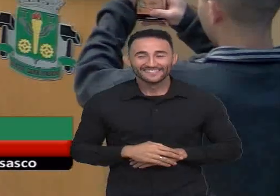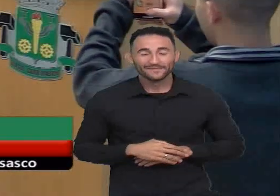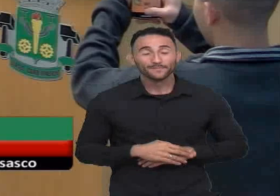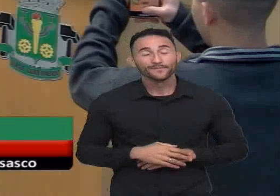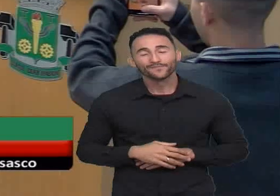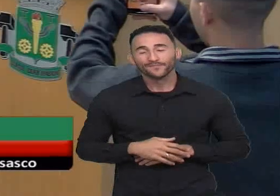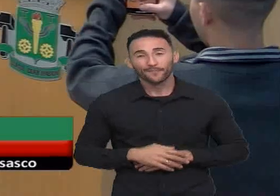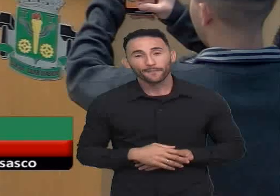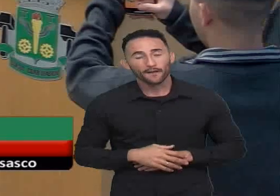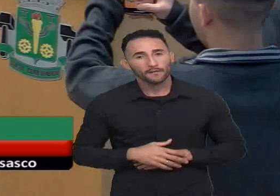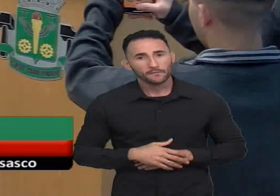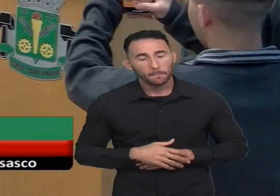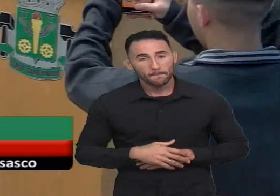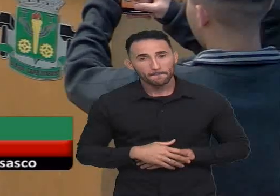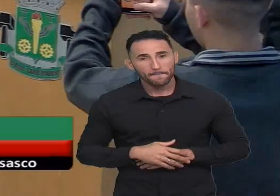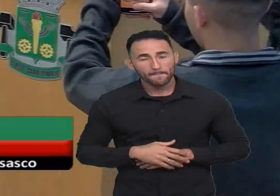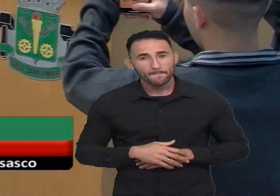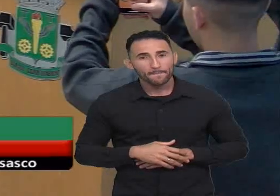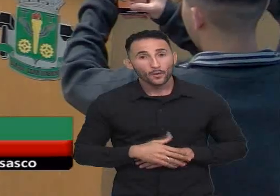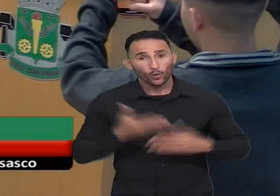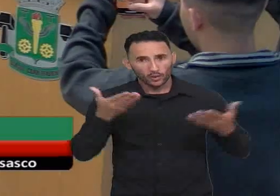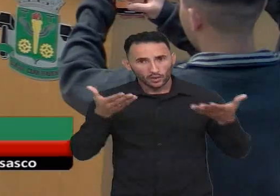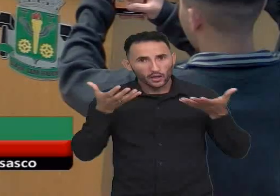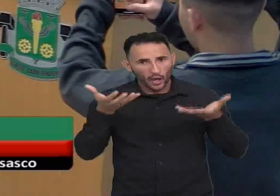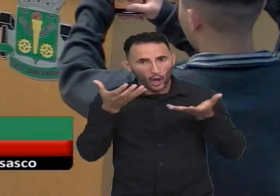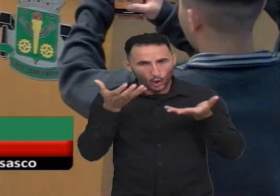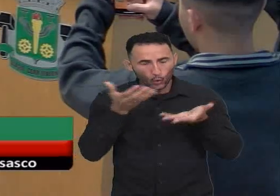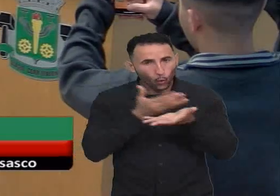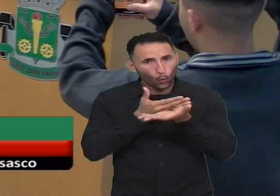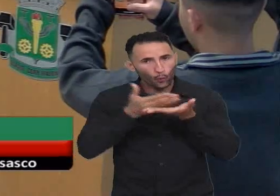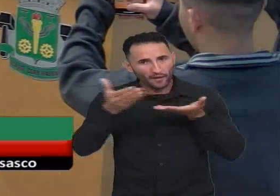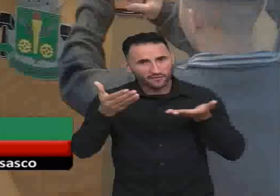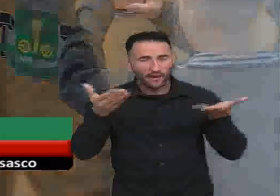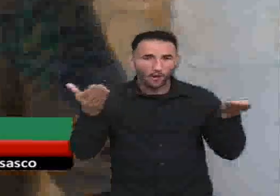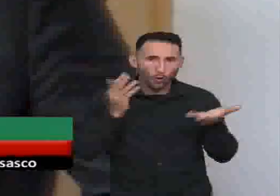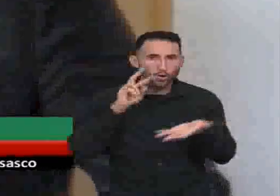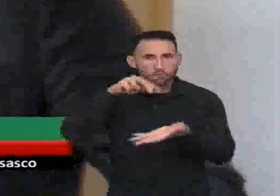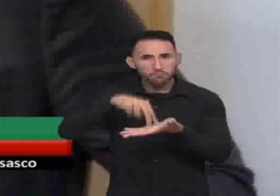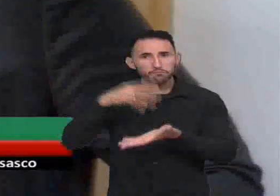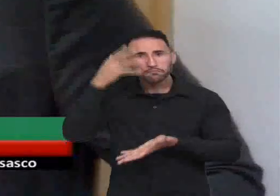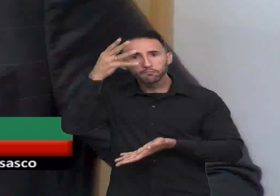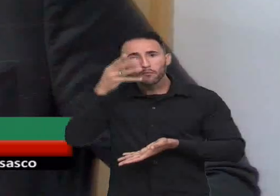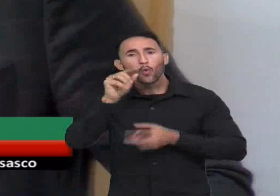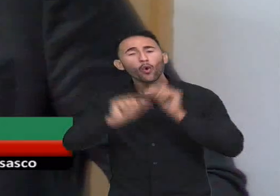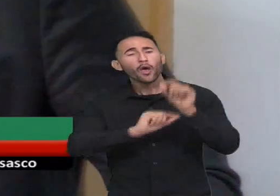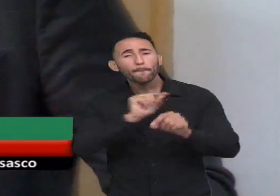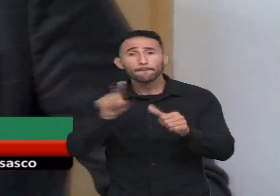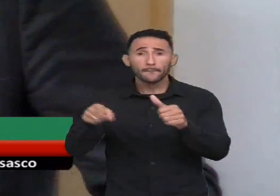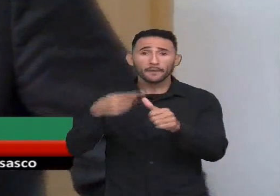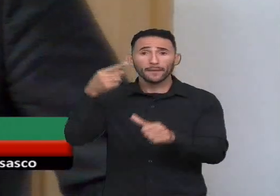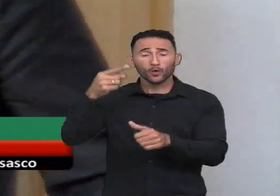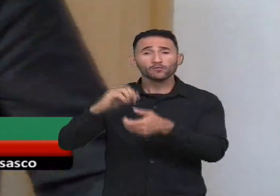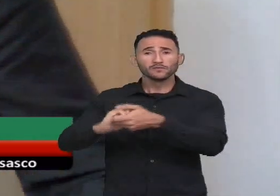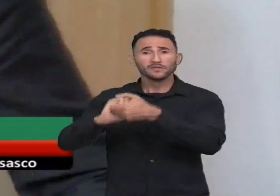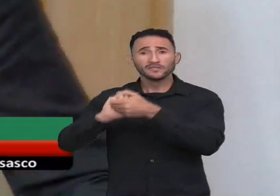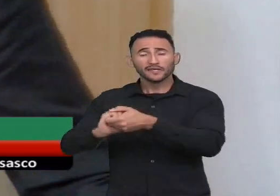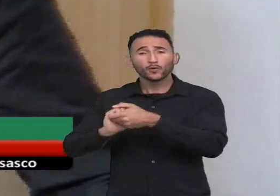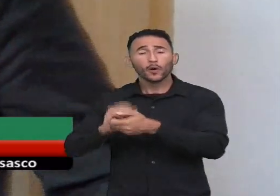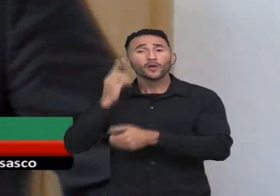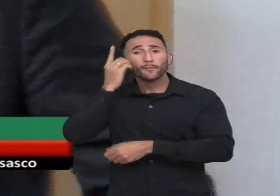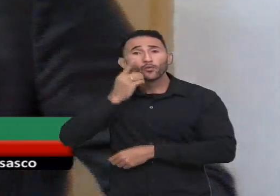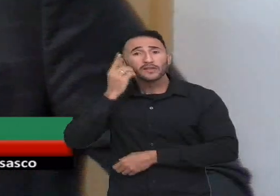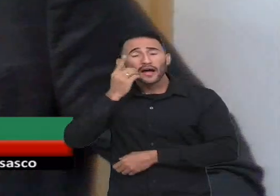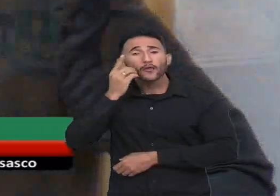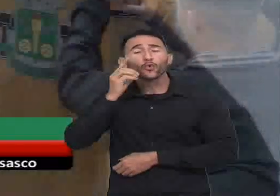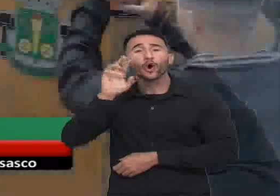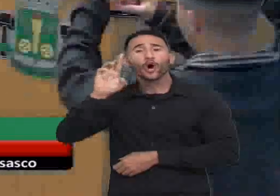Quero iniciar a minha fala nessa tribuna saudando aqui o nosso deputado e vereador Rogério